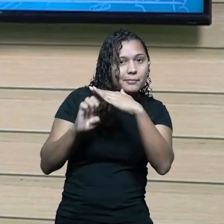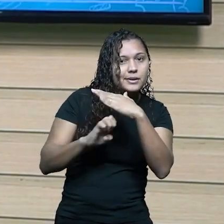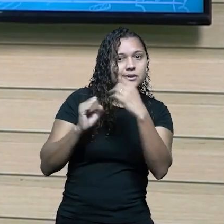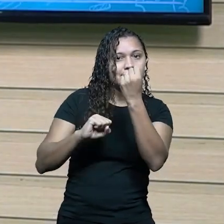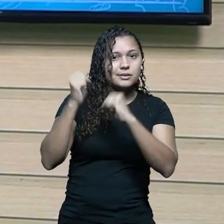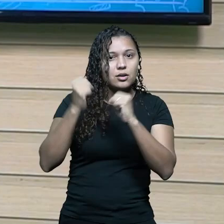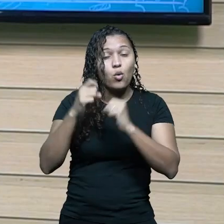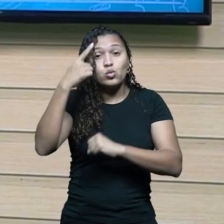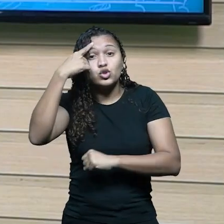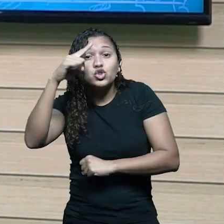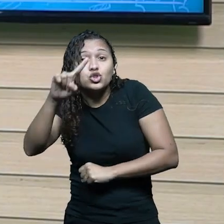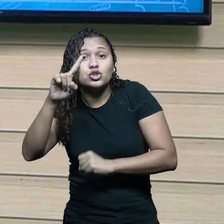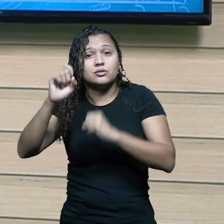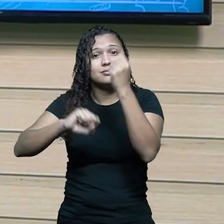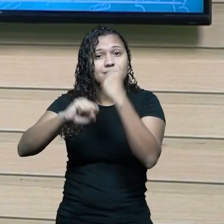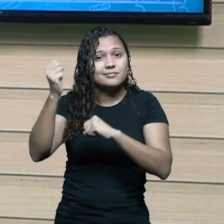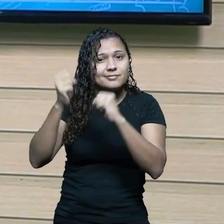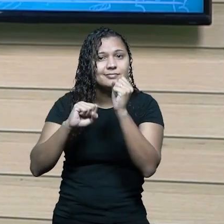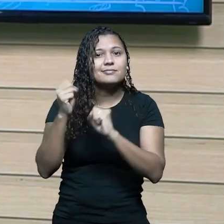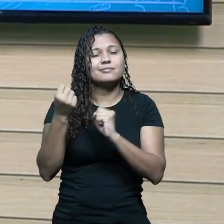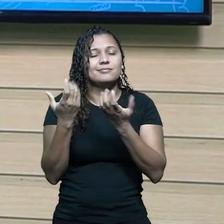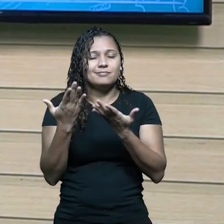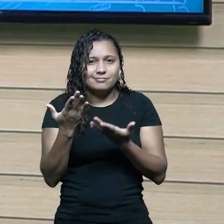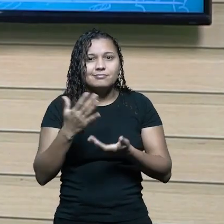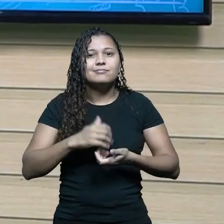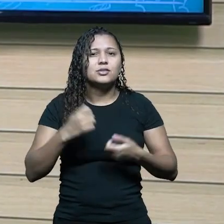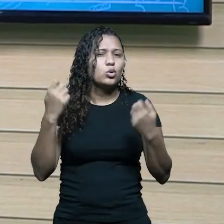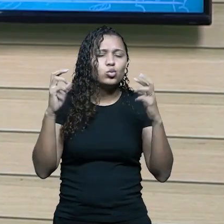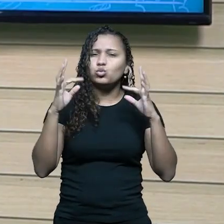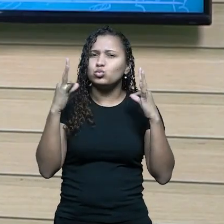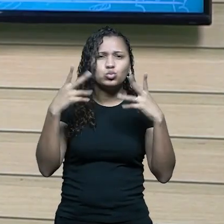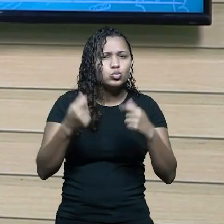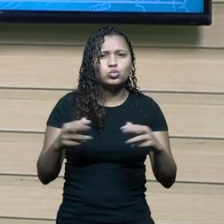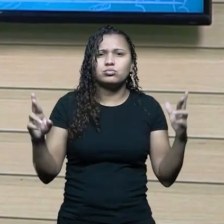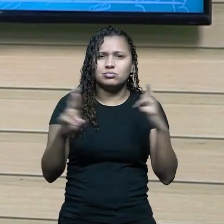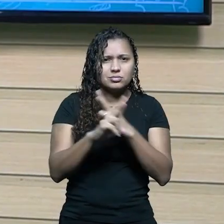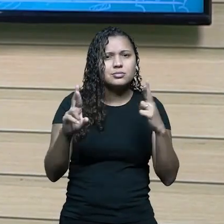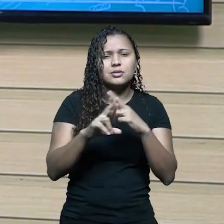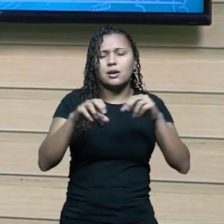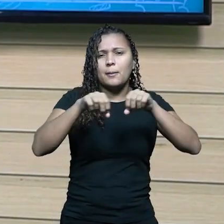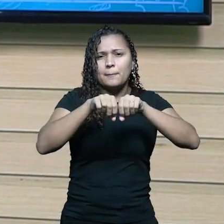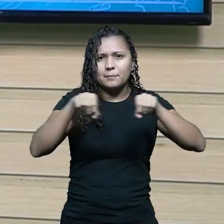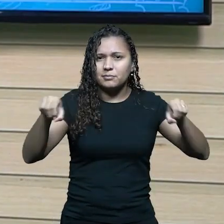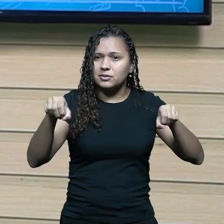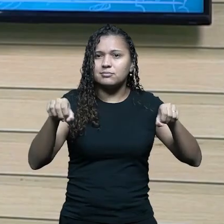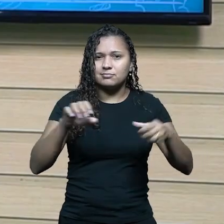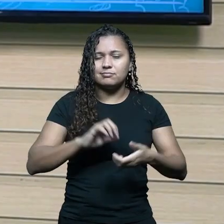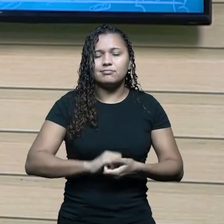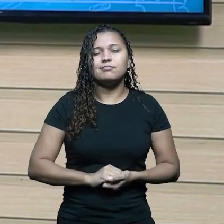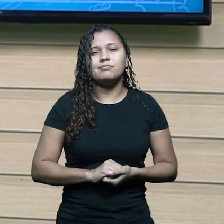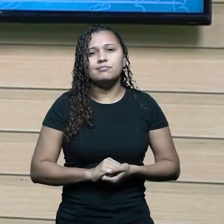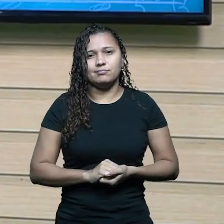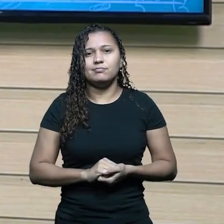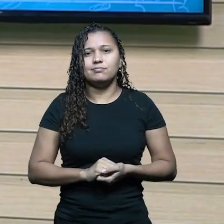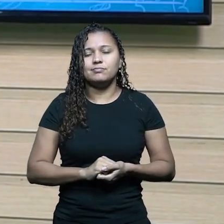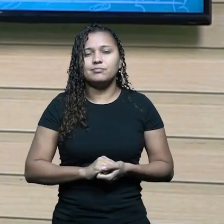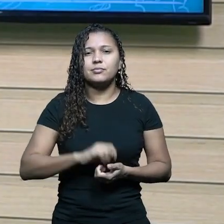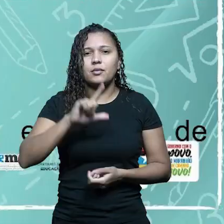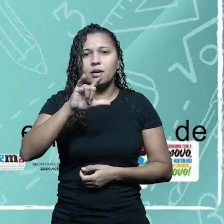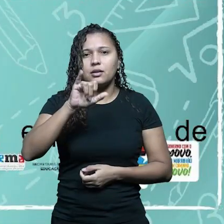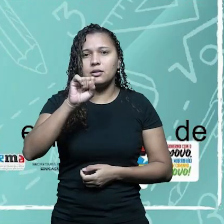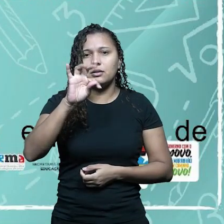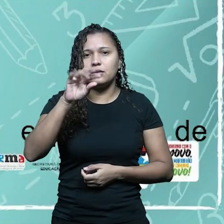fabricante, data de fabricação, todas as partes que estejam relacionadas àquela peça em